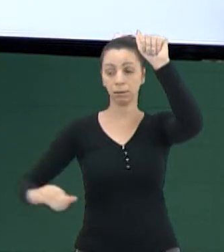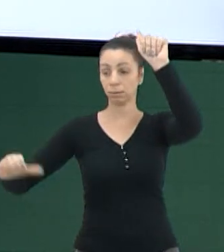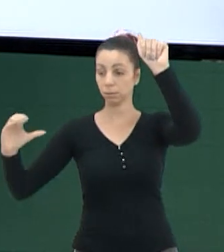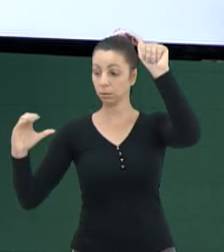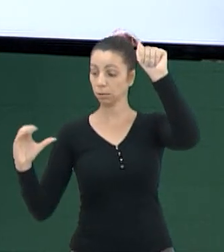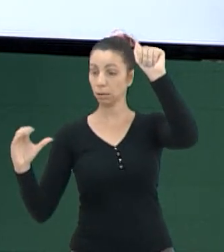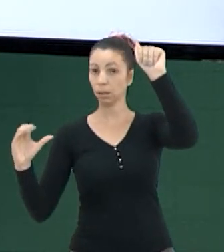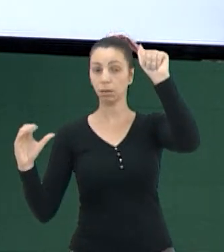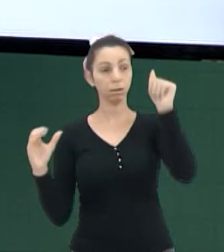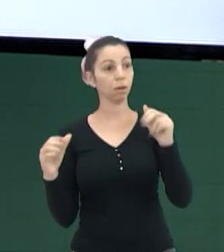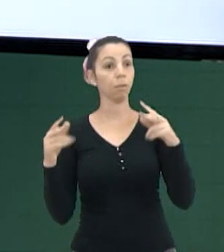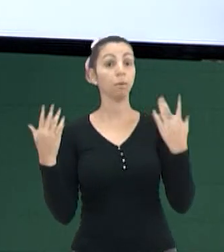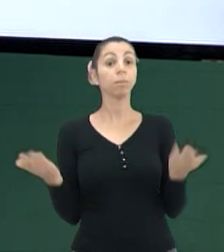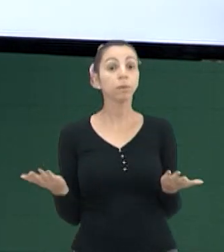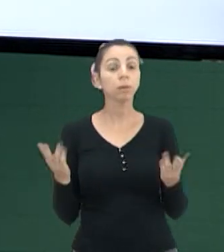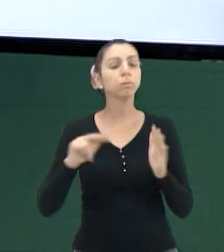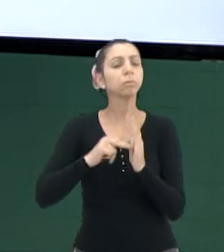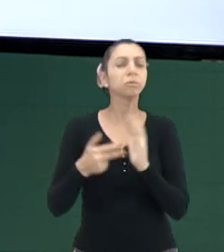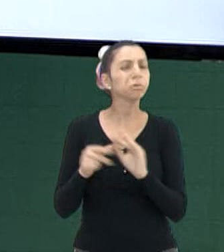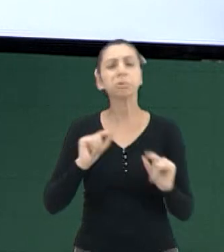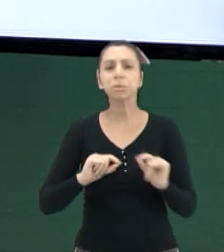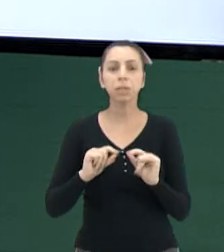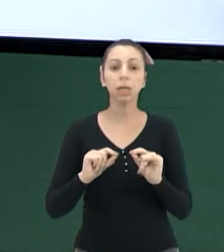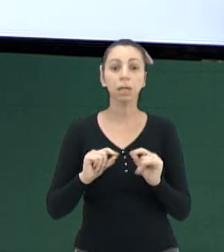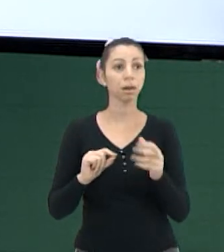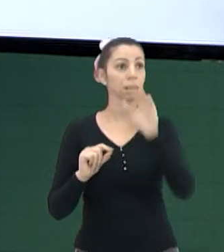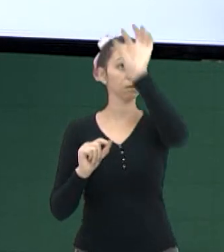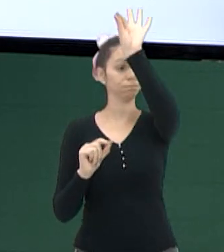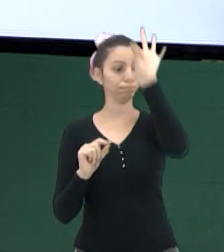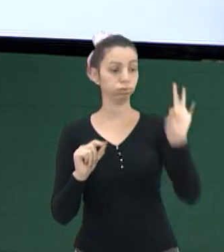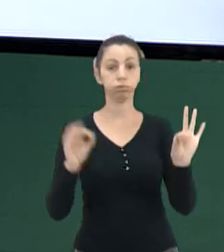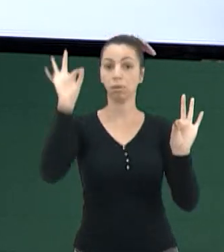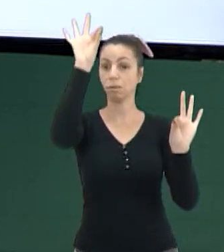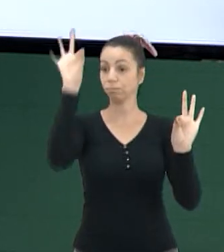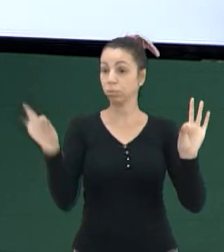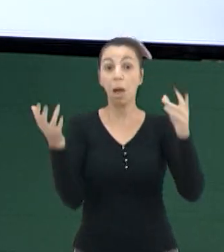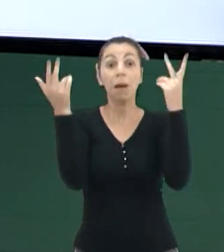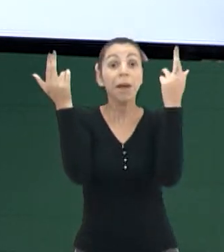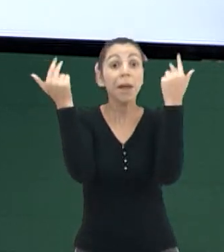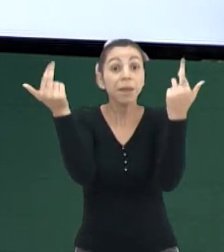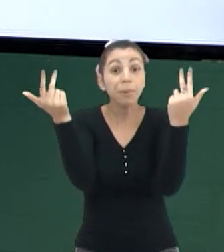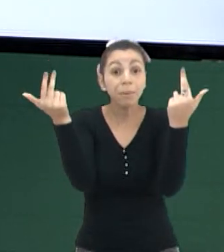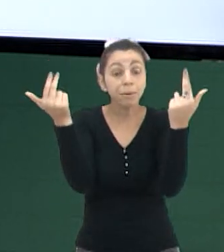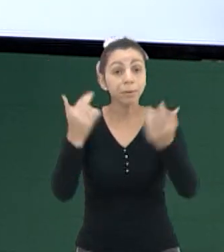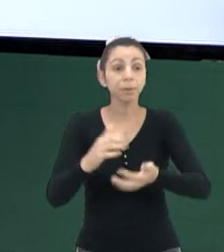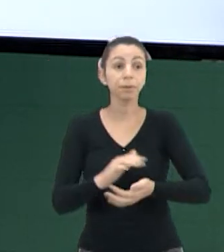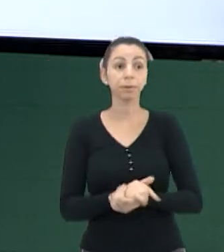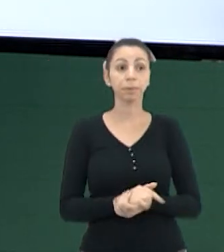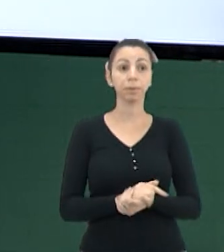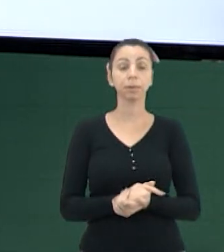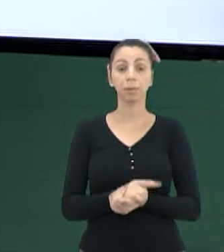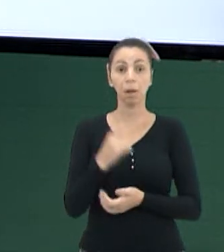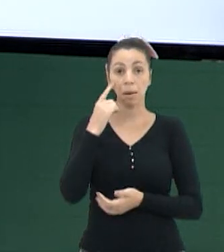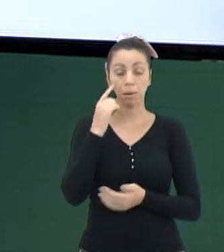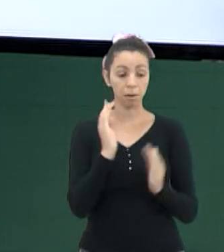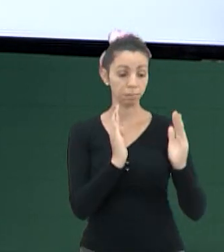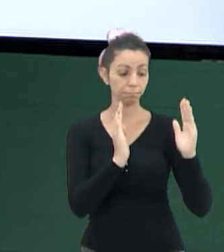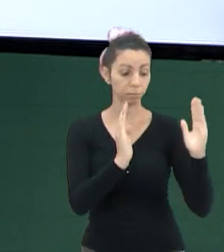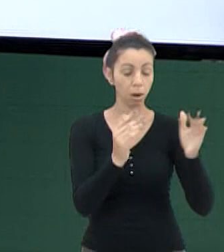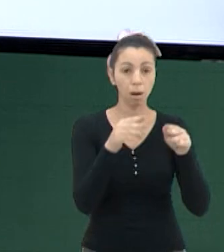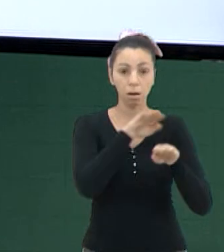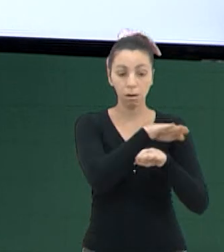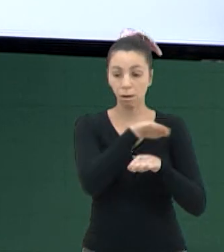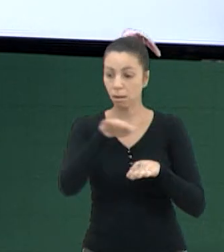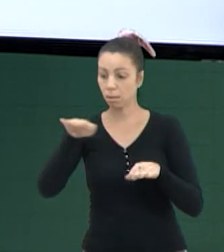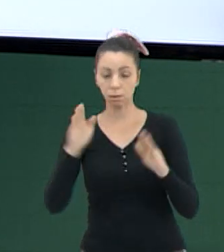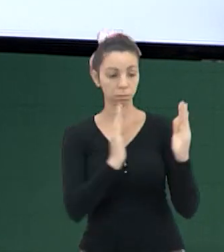lado é igual ao outro. E a mediana relativa ao lado BC vai dividir os dois